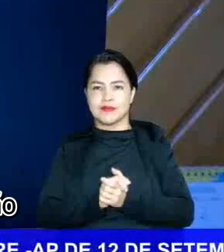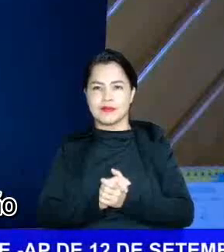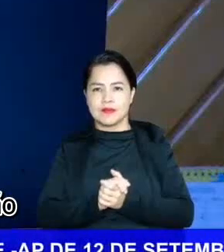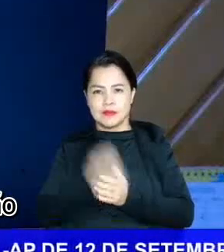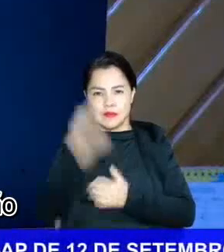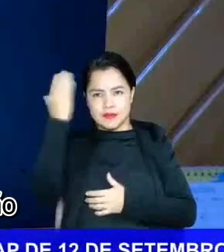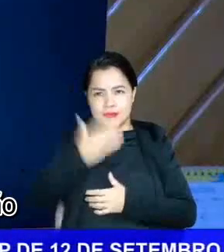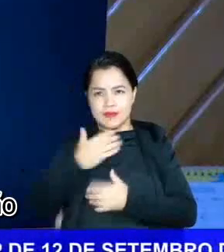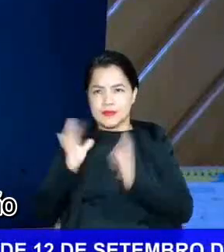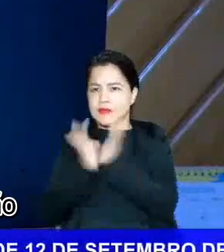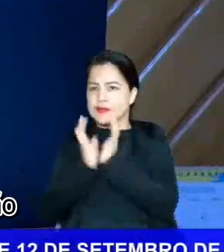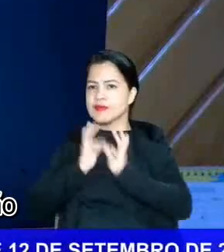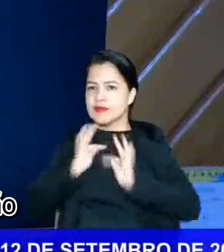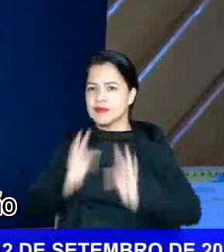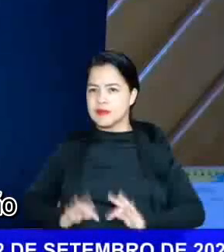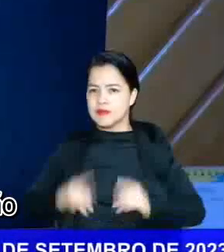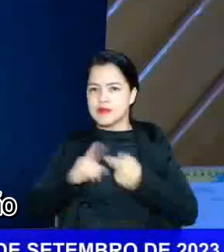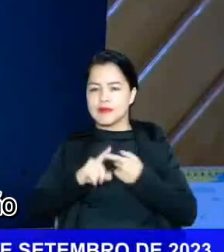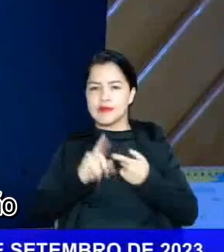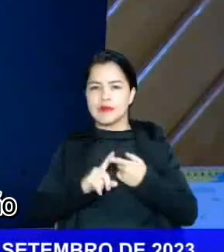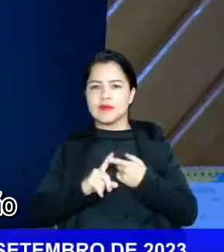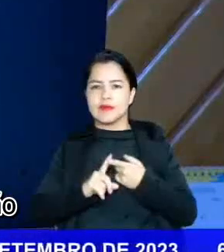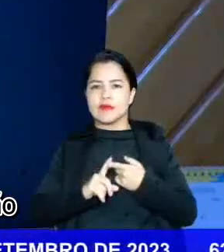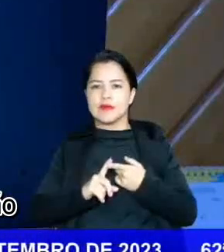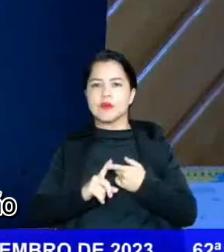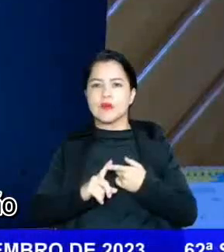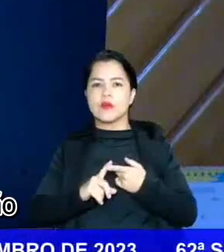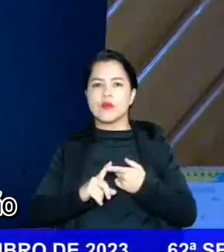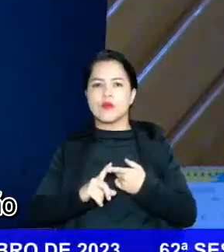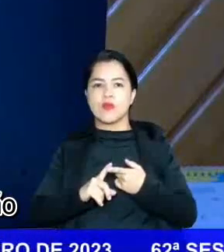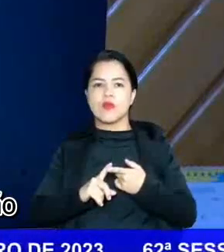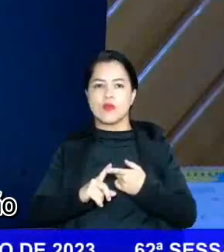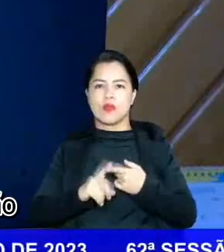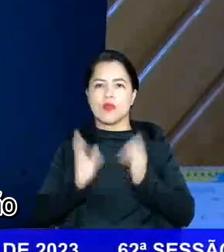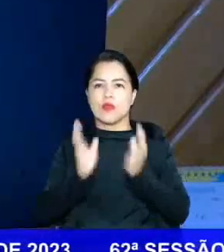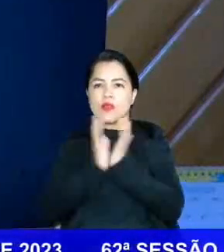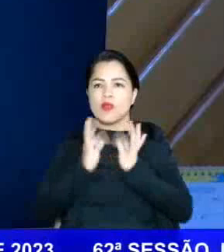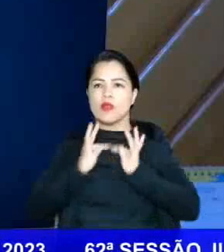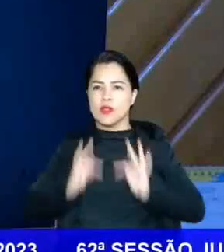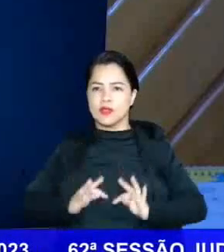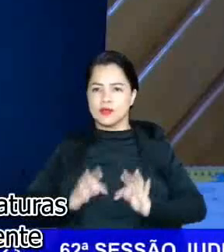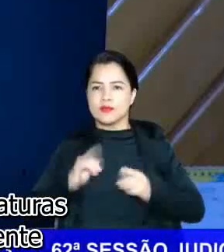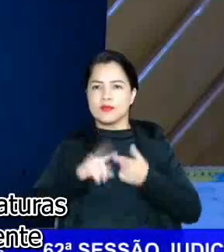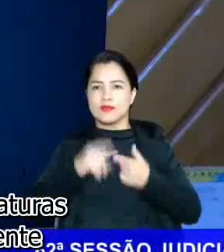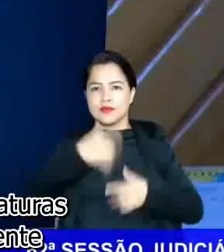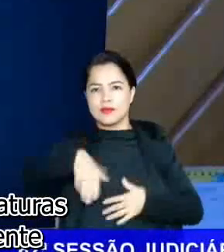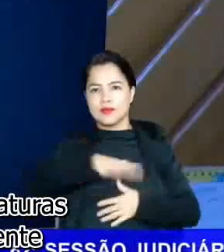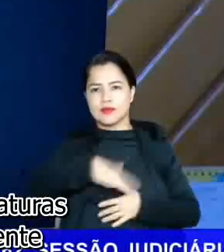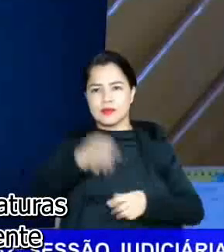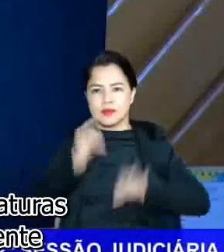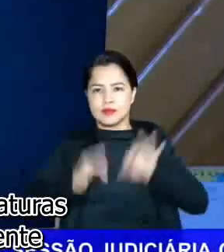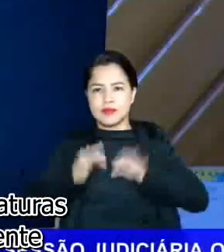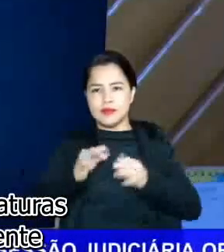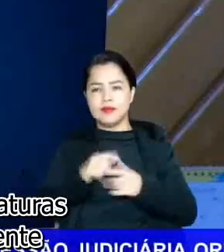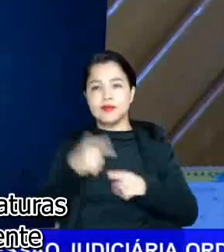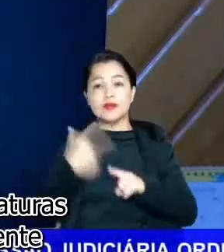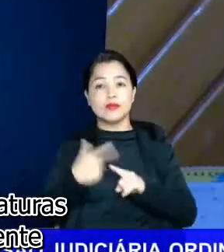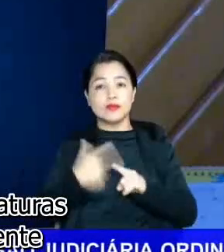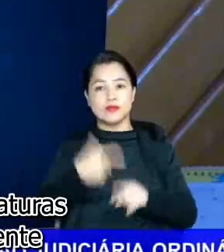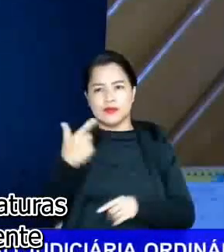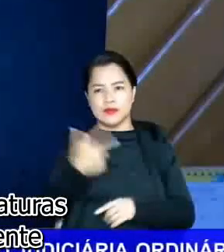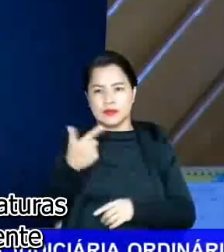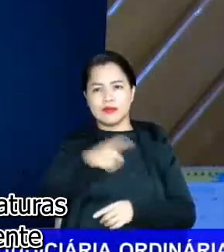do parecer ministerial e do parecer do órgão técnico desse egrégio tribunal. E segundo, porque esses termos